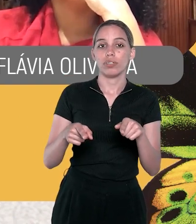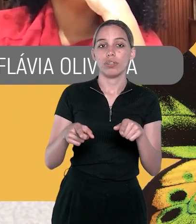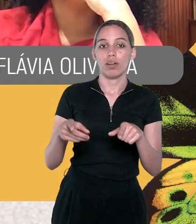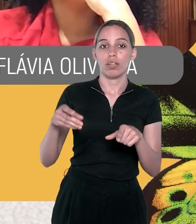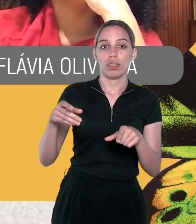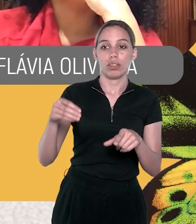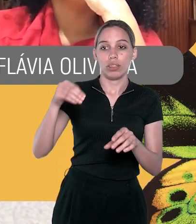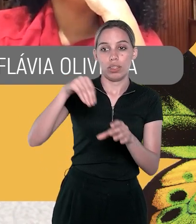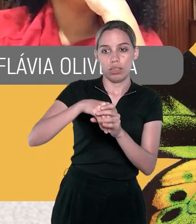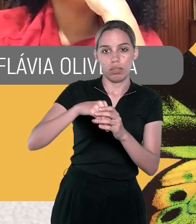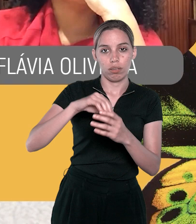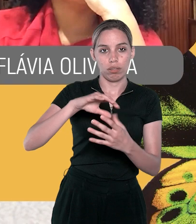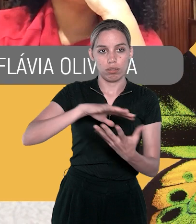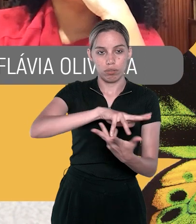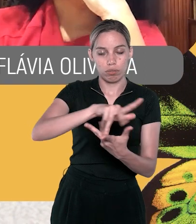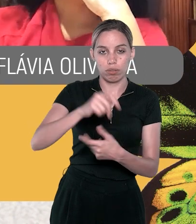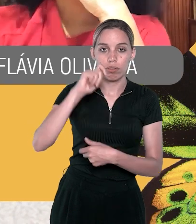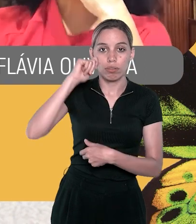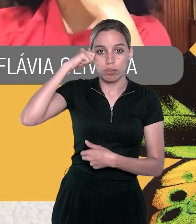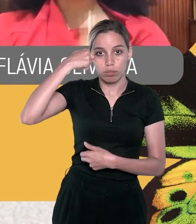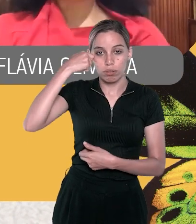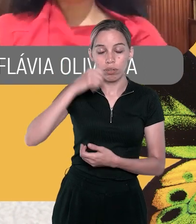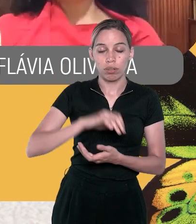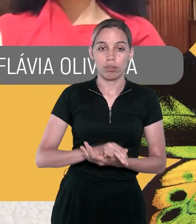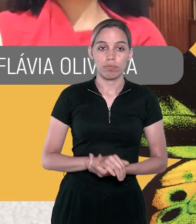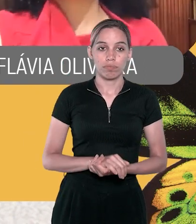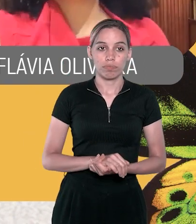nesse contexto. Não,